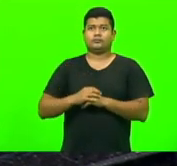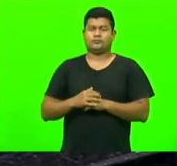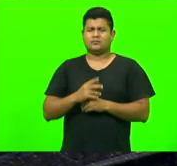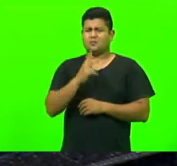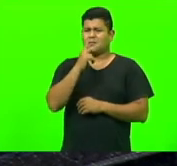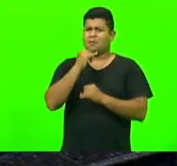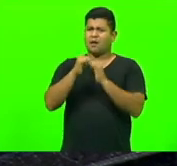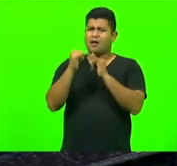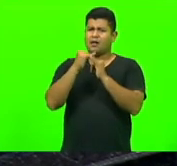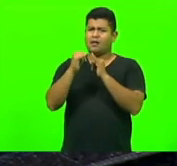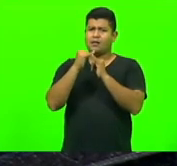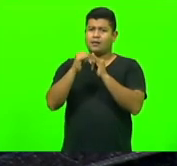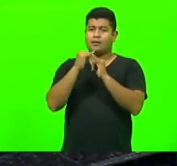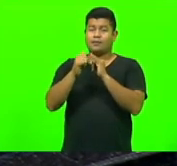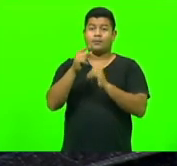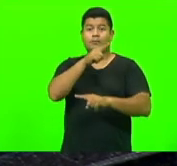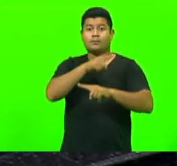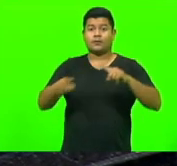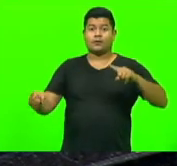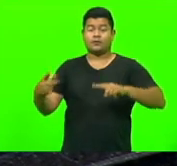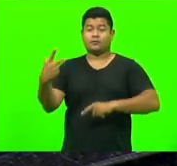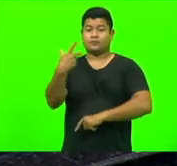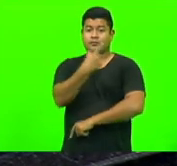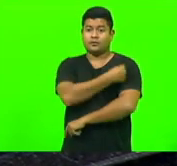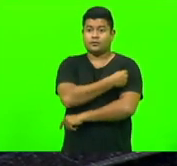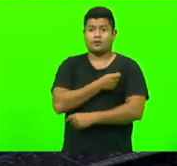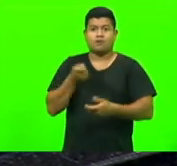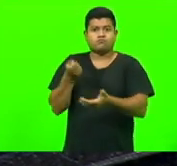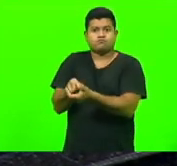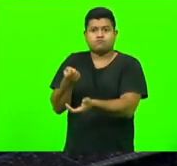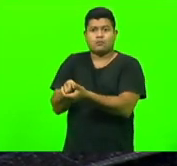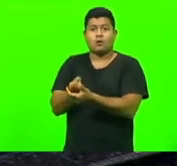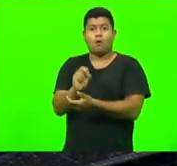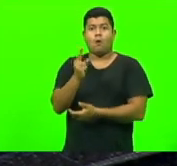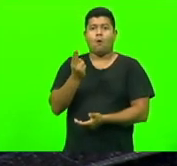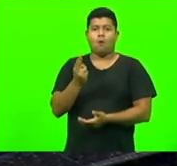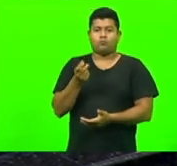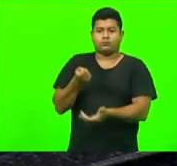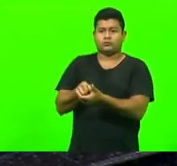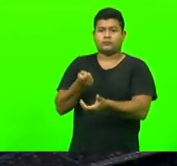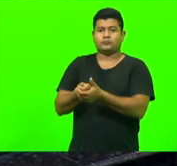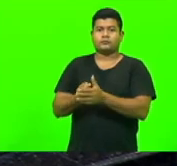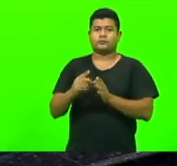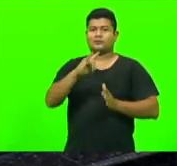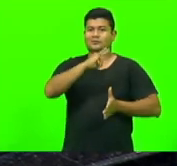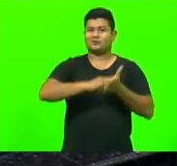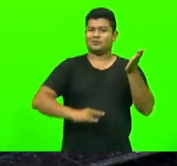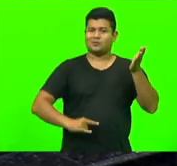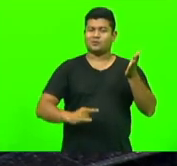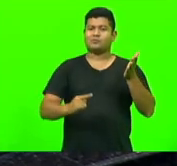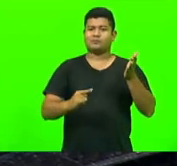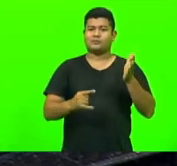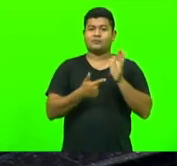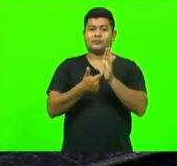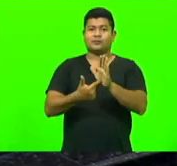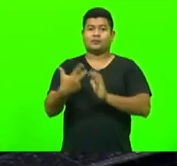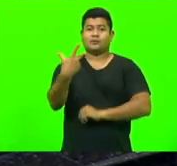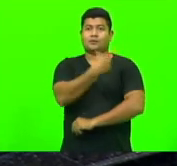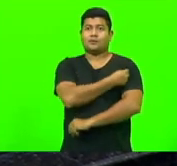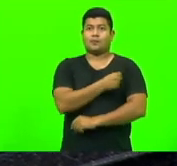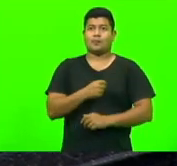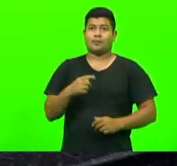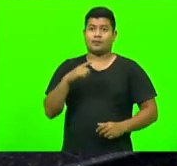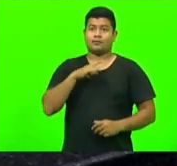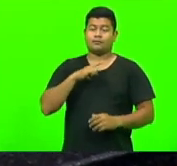semelhante, muito parecido, que proíbe vacinação compulsória e a cobrança do passaporte. De tudo que foi dito aqui, parece que há consenso